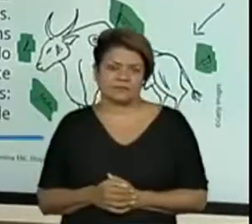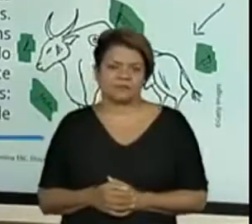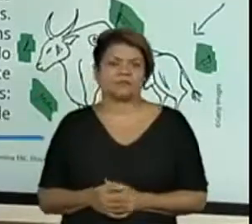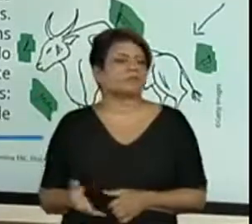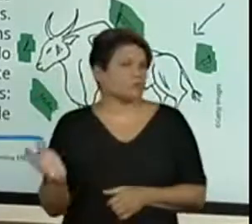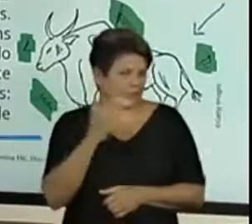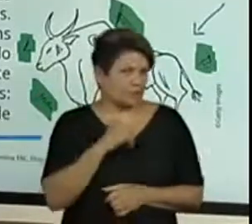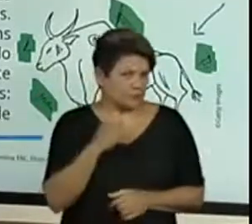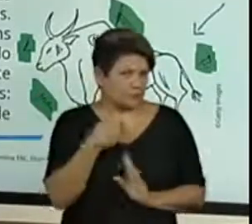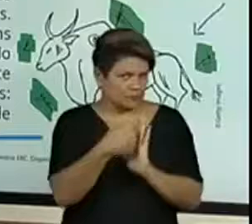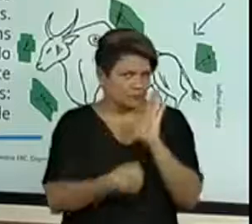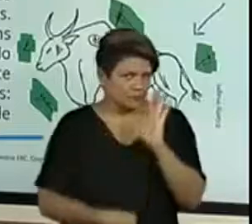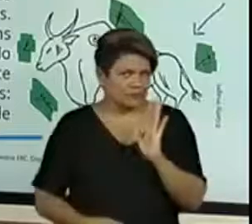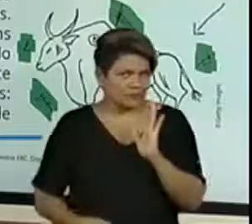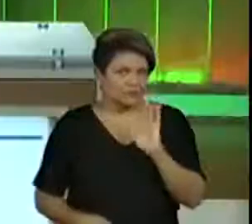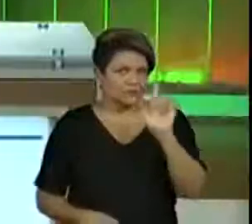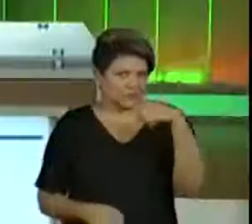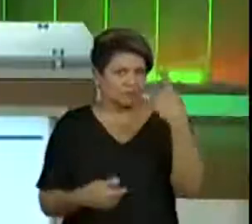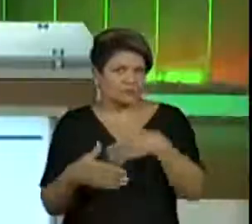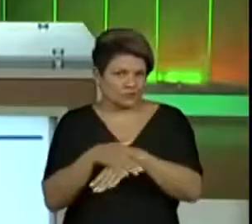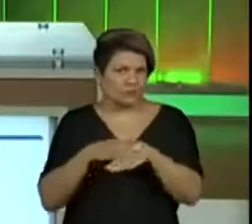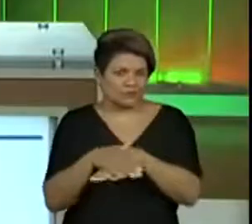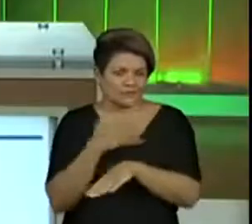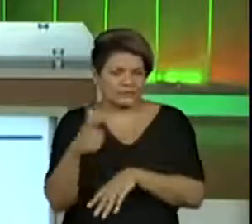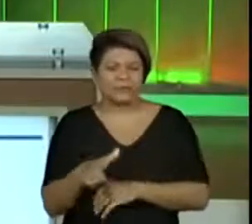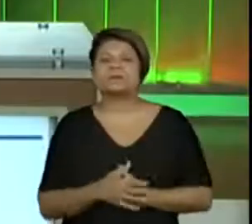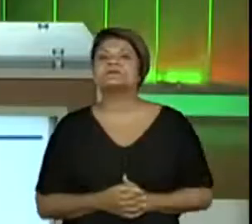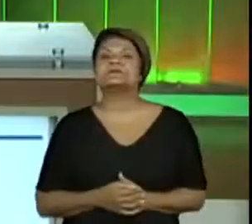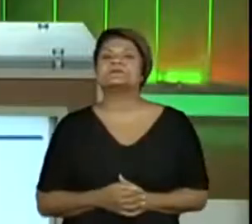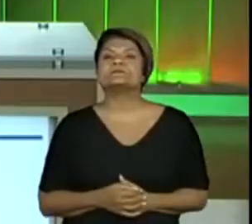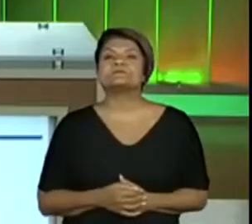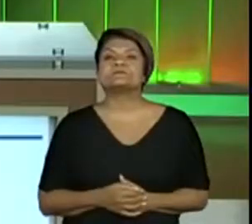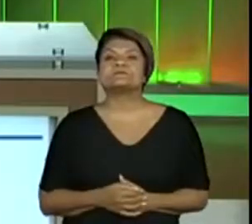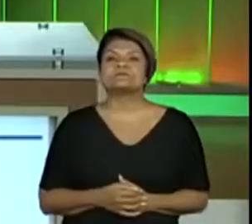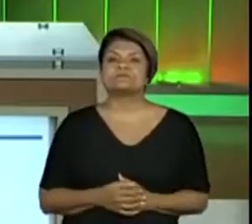Vamos continuar no texto e a gente conversa mais. Vamos lá.